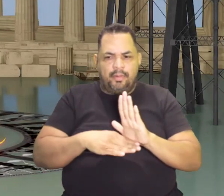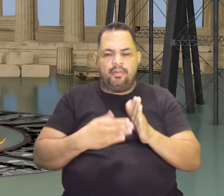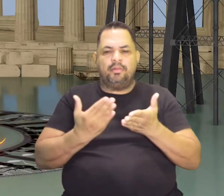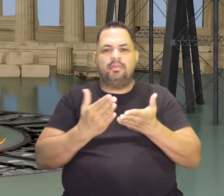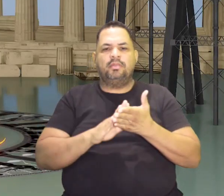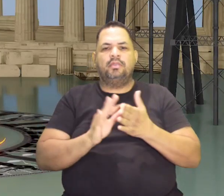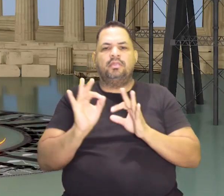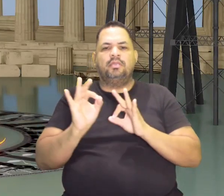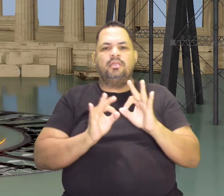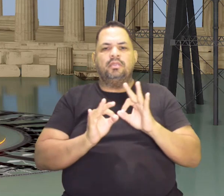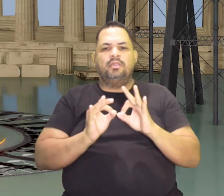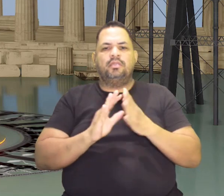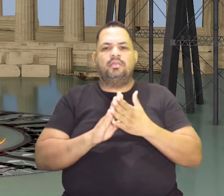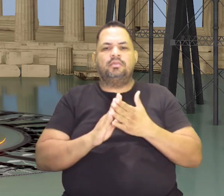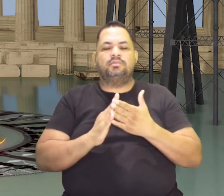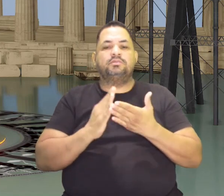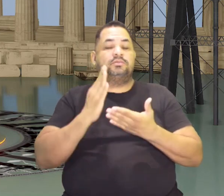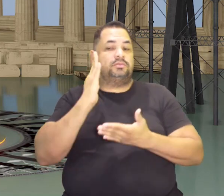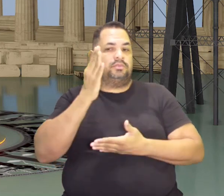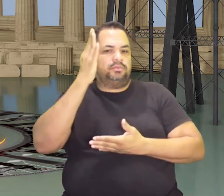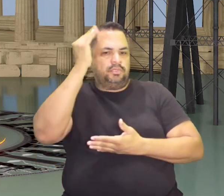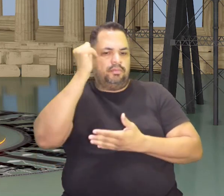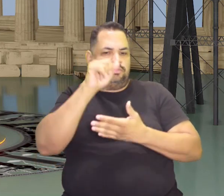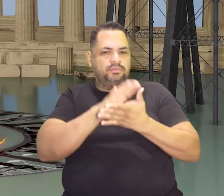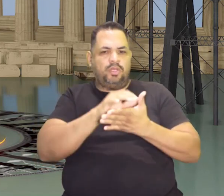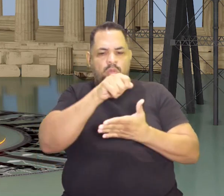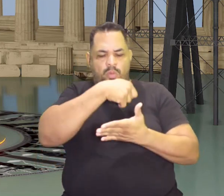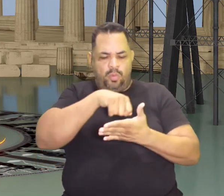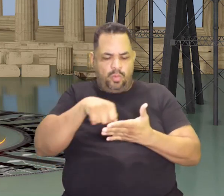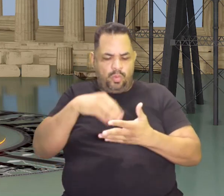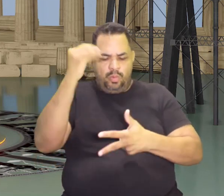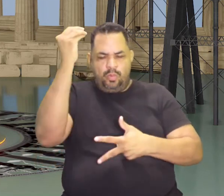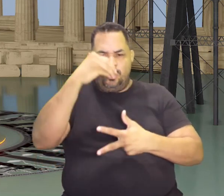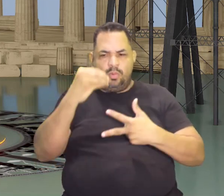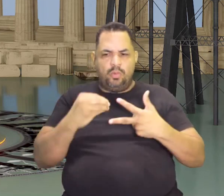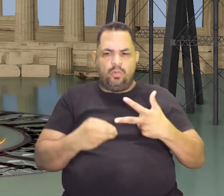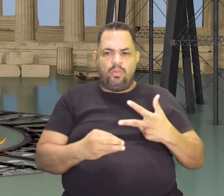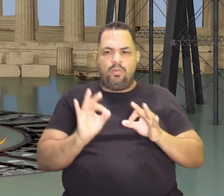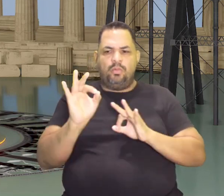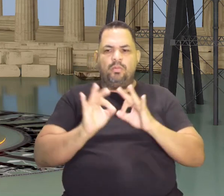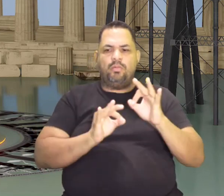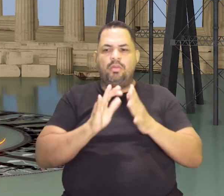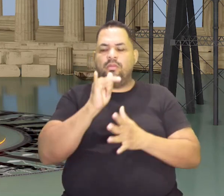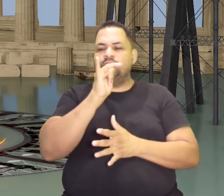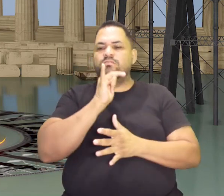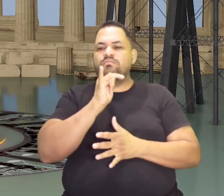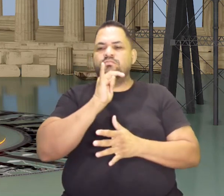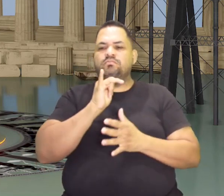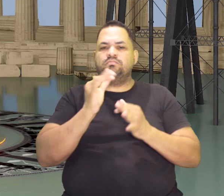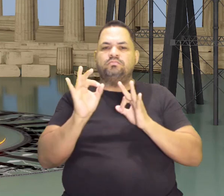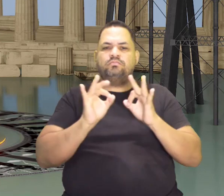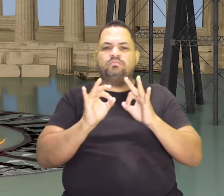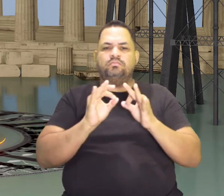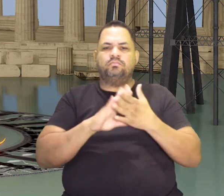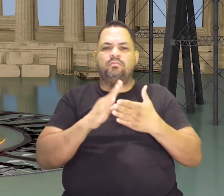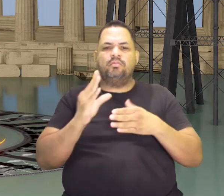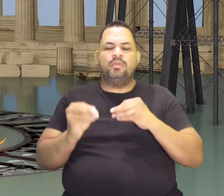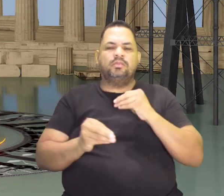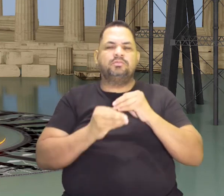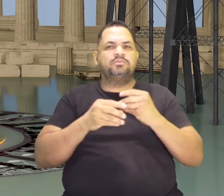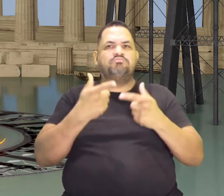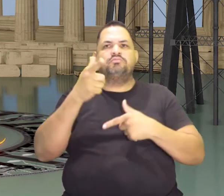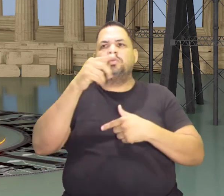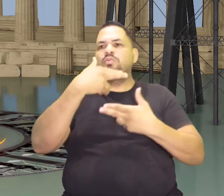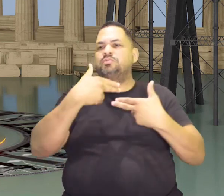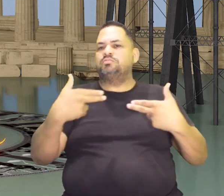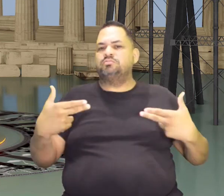nessa perspectiva. Vocês já devem ter os seus cadernos, por exemplo, do Enem. É só um exemplo, tá? Pode ser inserido em outras situações